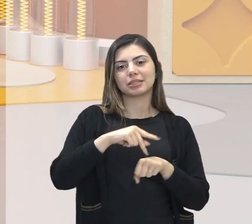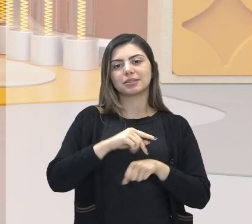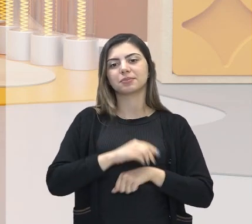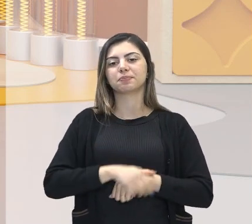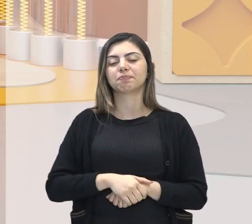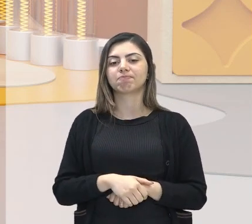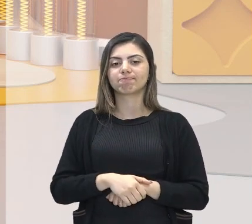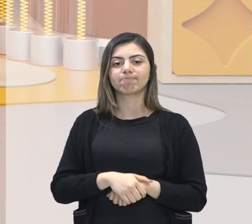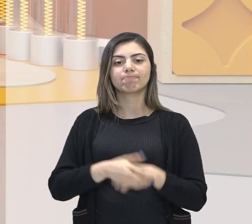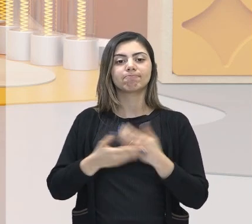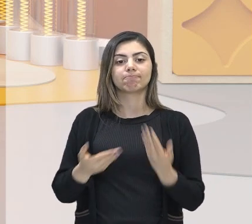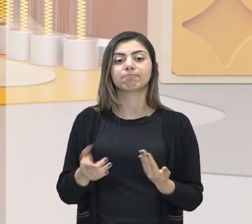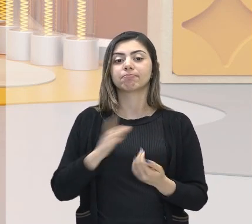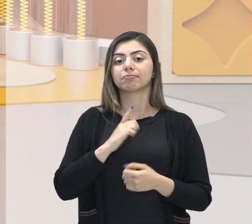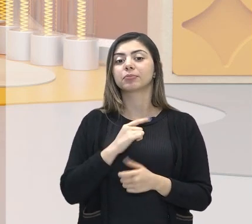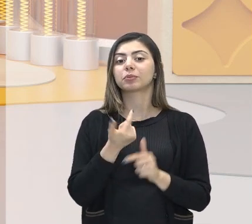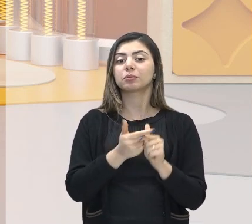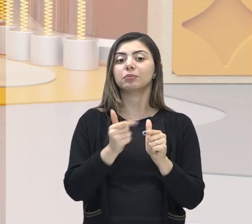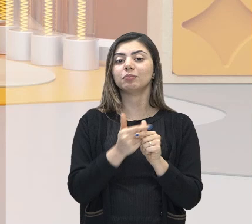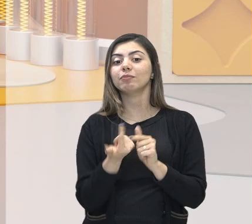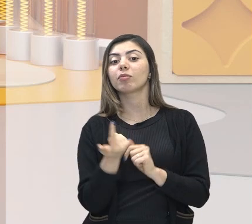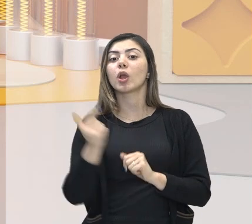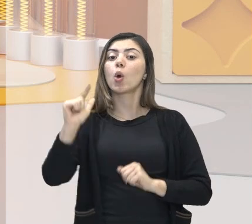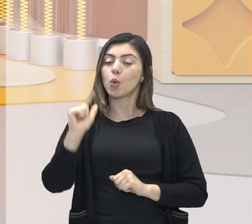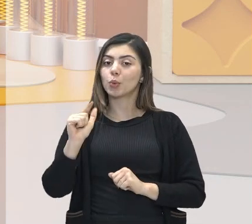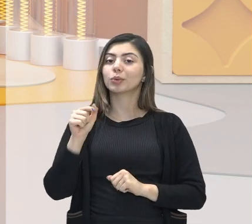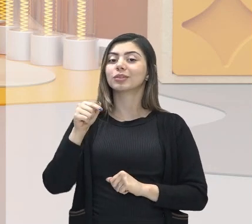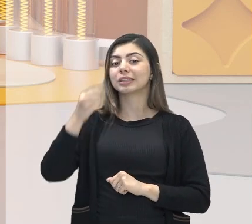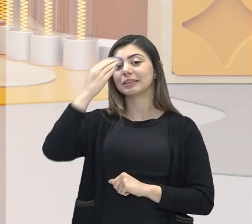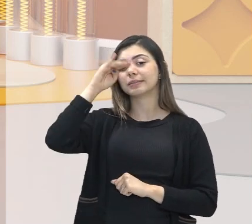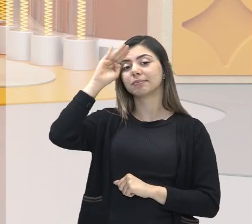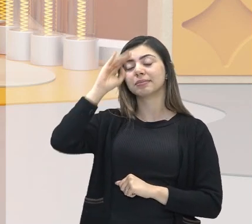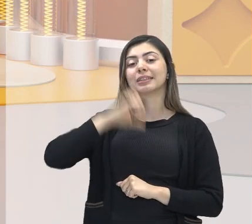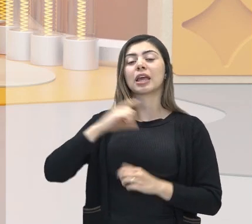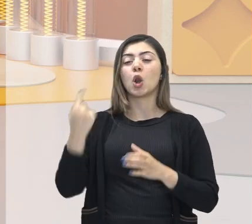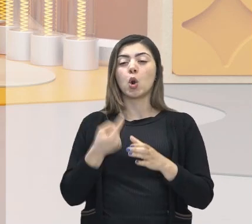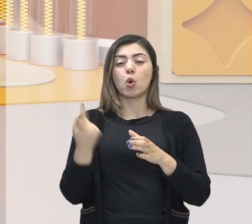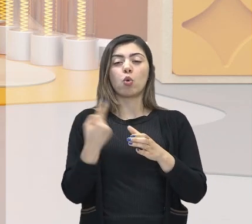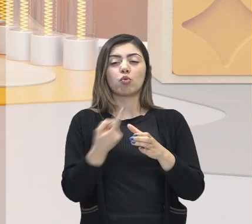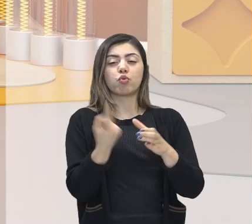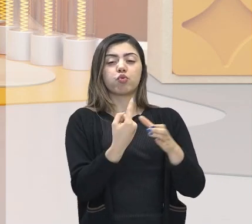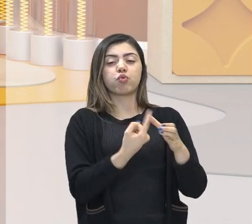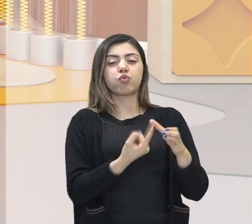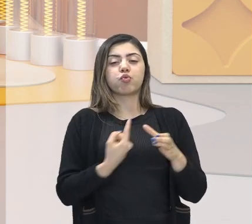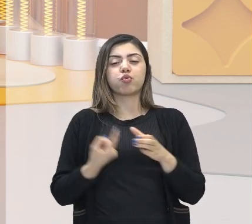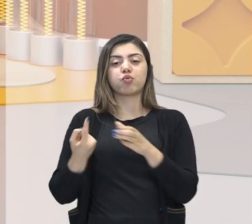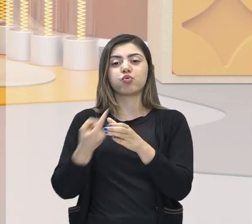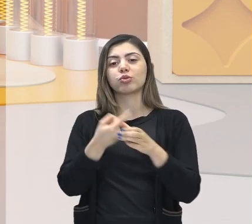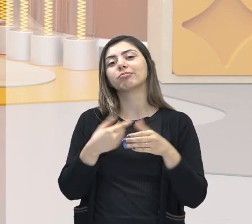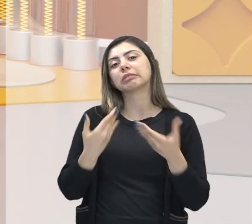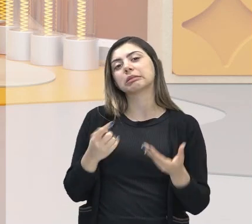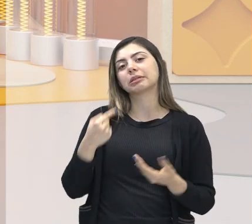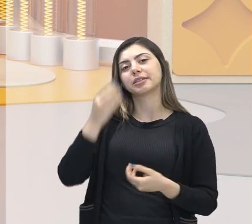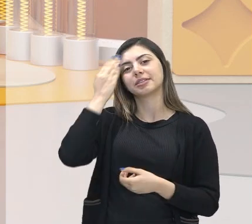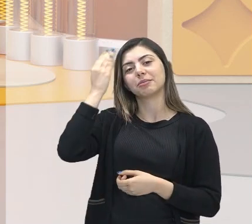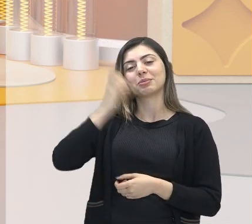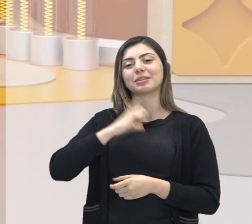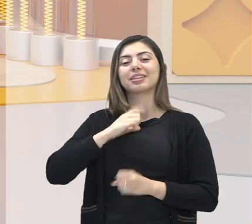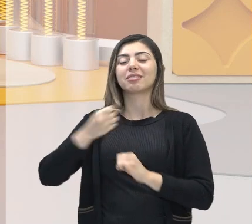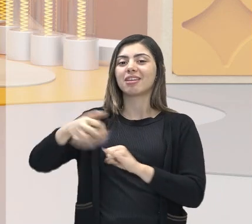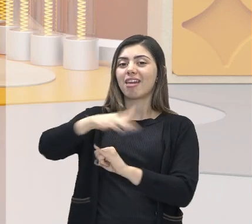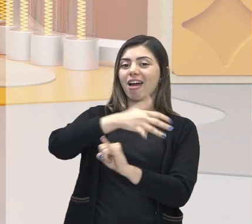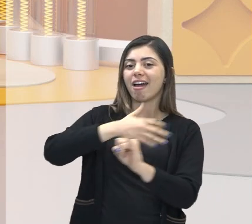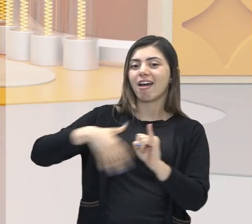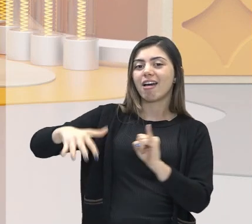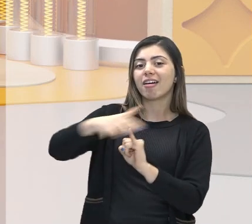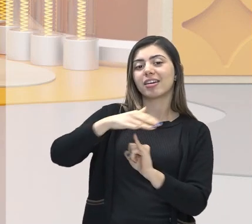Unidos. Ainda tem um outro problema que a gente vai ver agora aqui de Cuba, que é a questão dos furacões. A Cuba fica ali naquela área do Caribe, naquela área que é